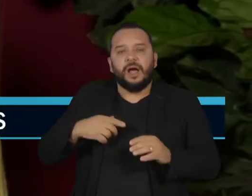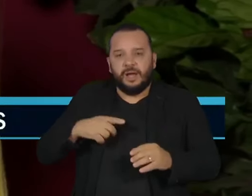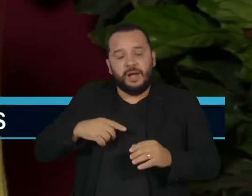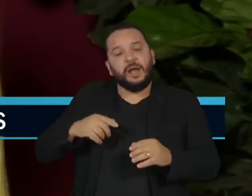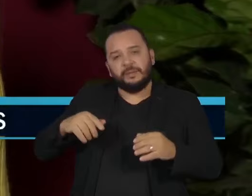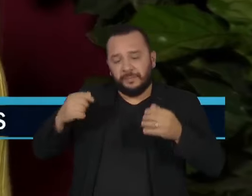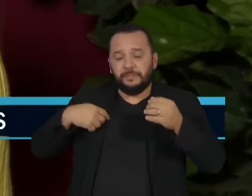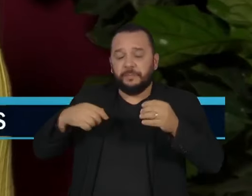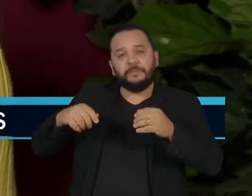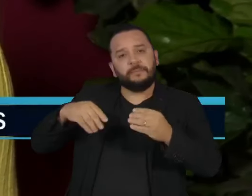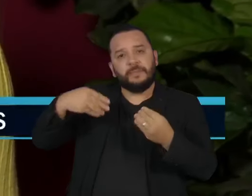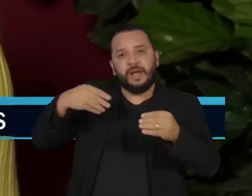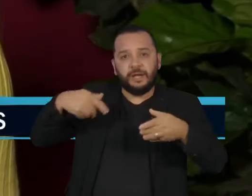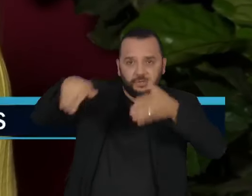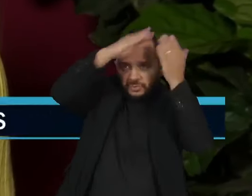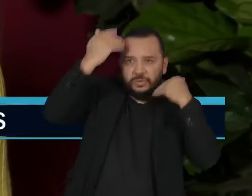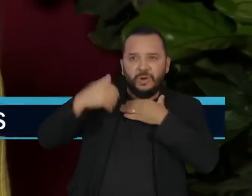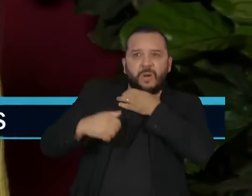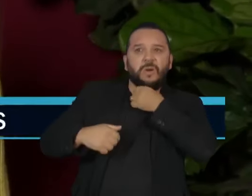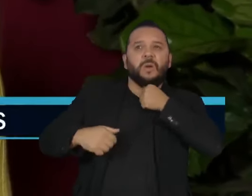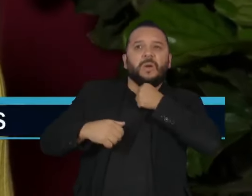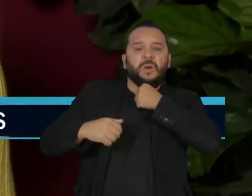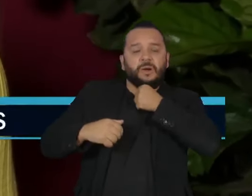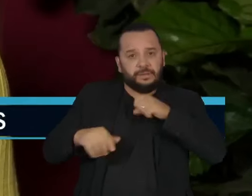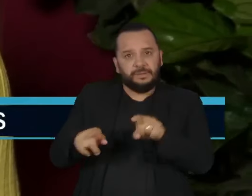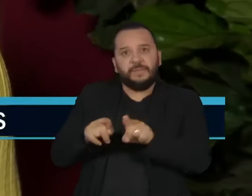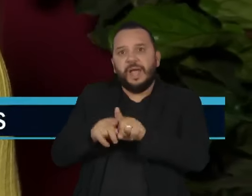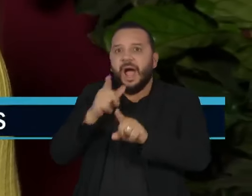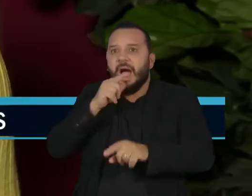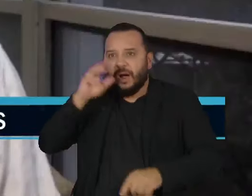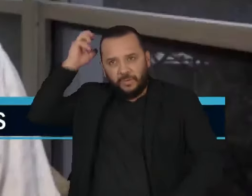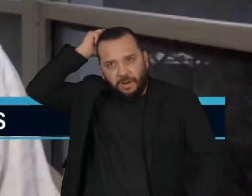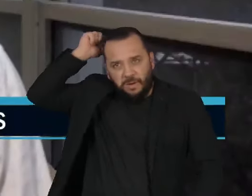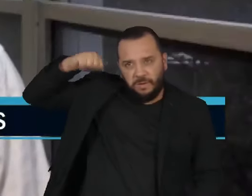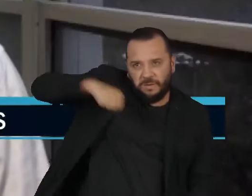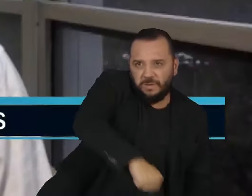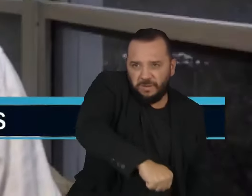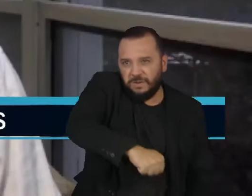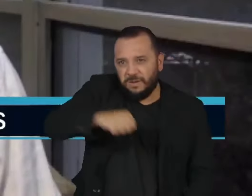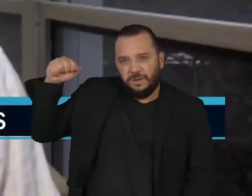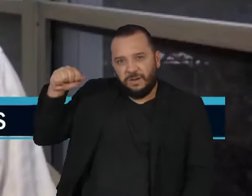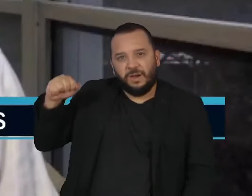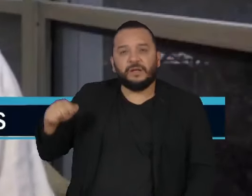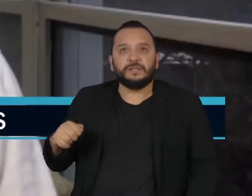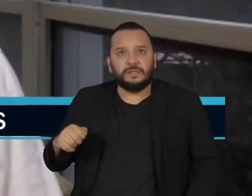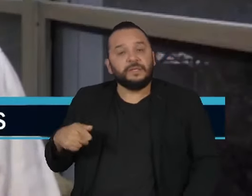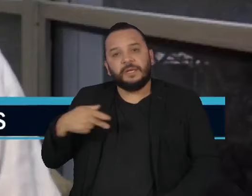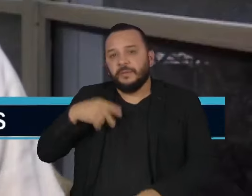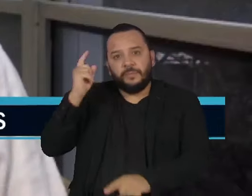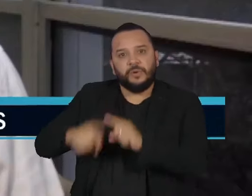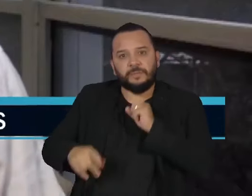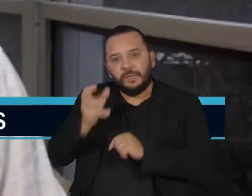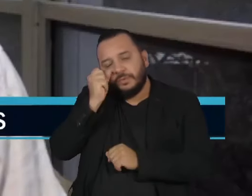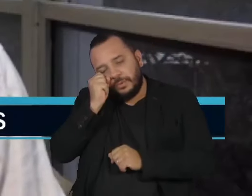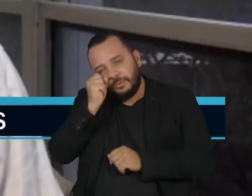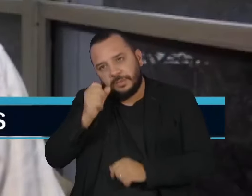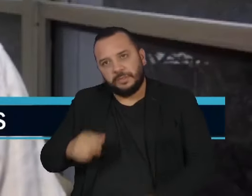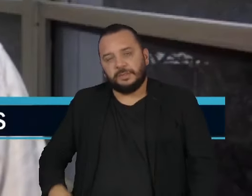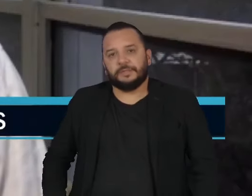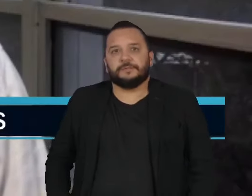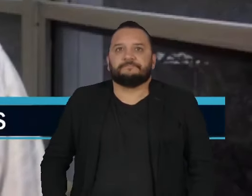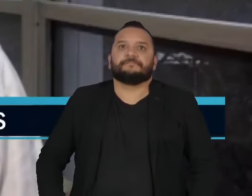plásticos, imersão em água fria e privação forçada de sono. O que a ONU faz com esse relatório é confirmar, né, aquilo que